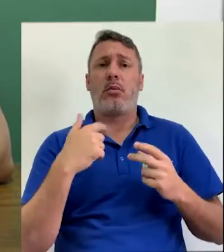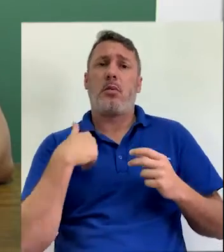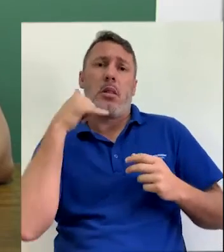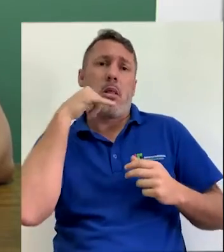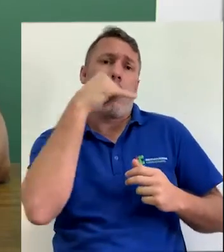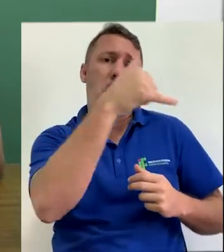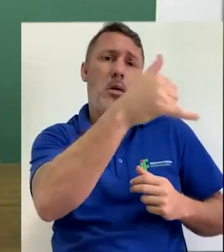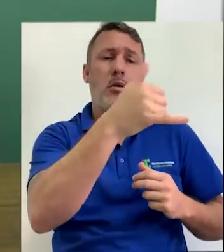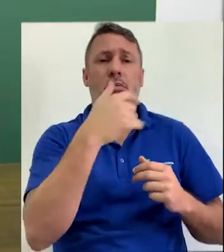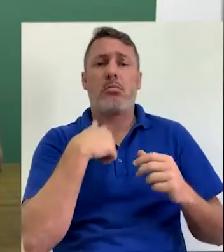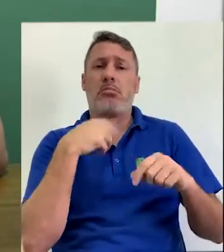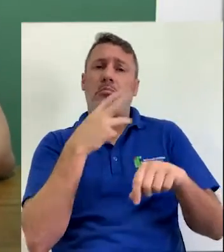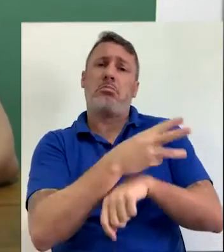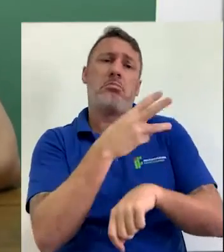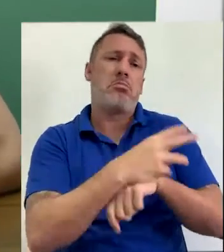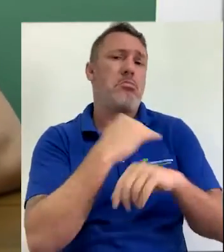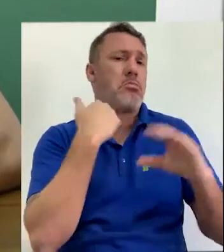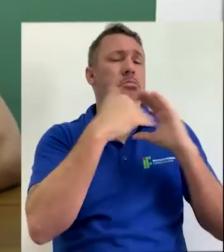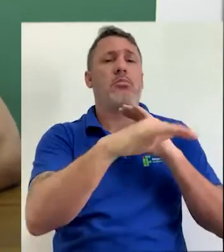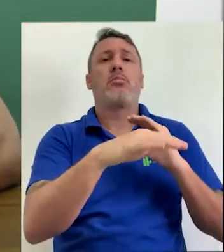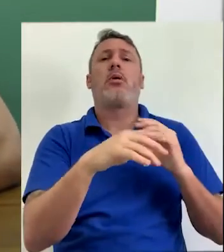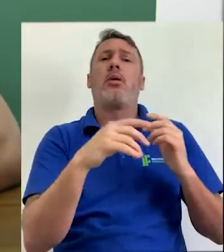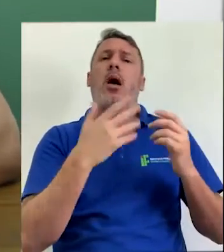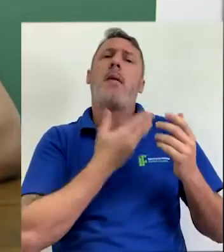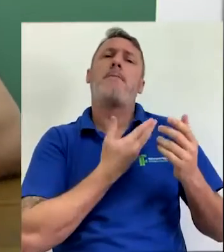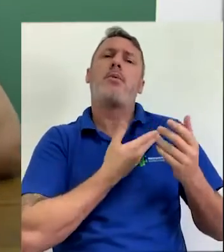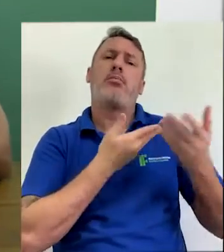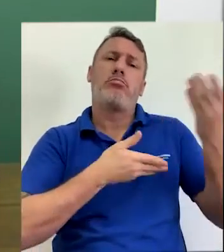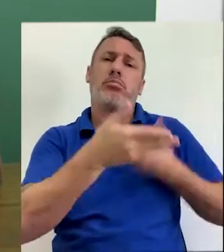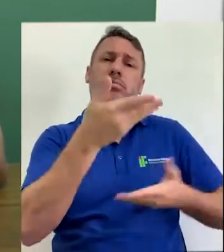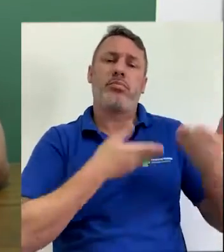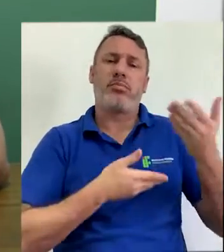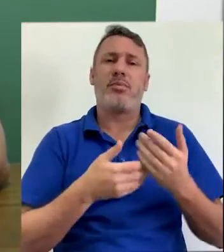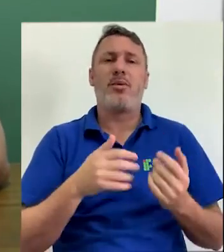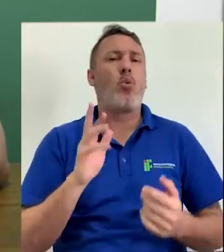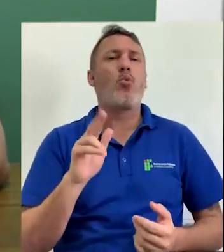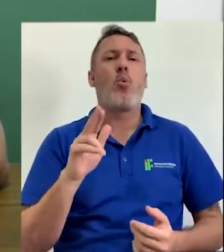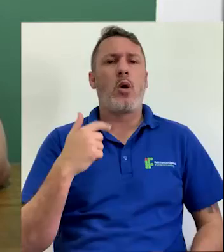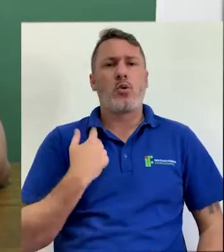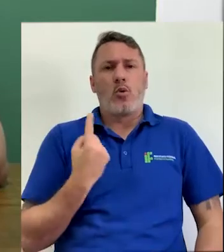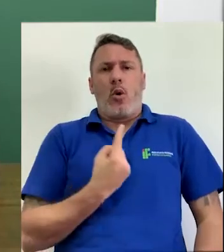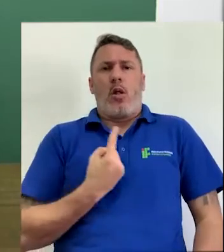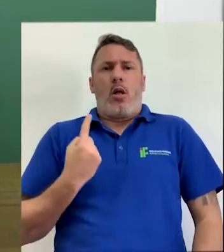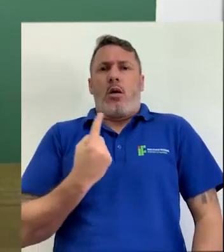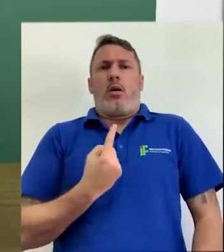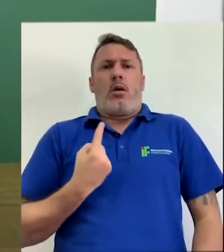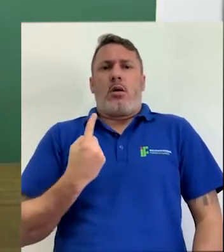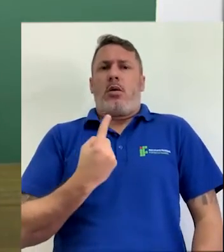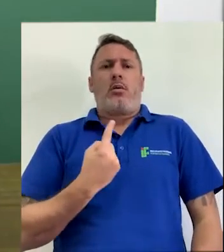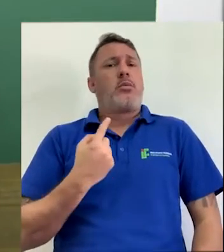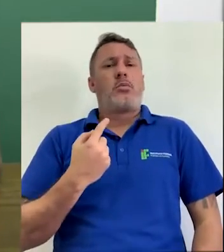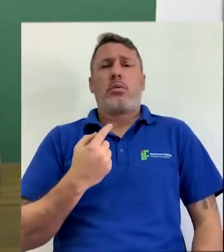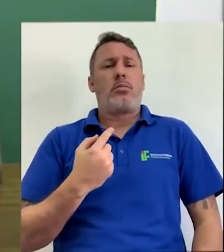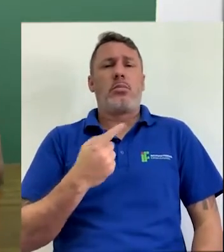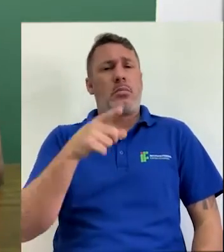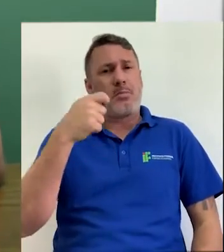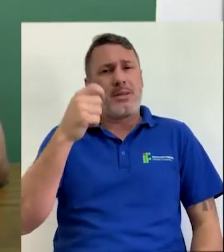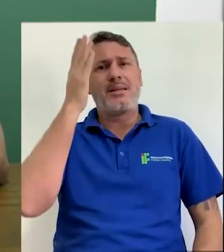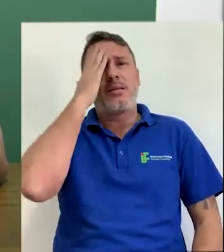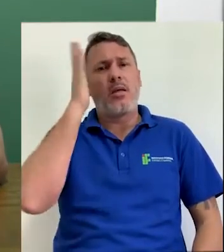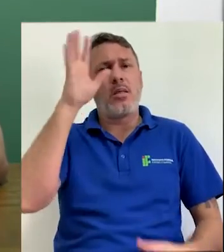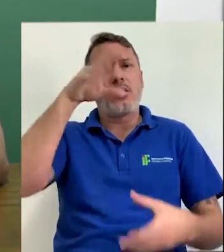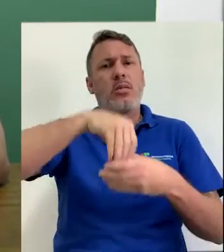ajuda. A sensação de não estar isolado, de pertencimento ao ambiente escolar, faz